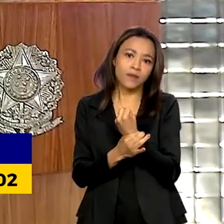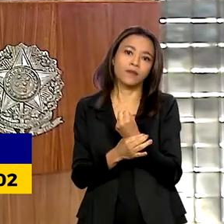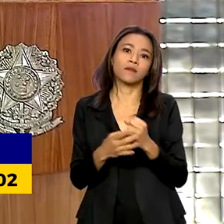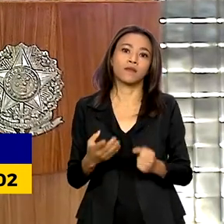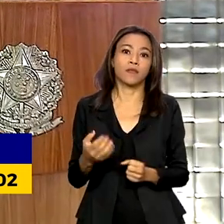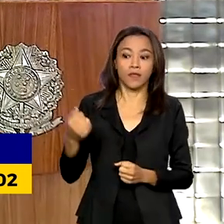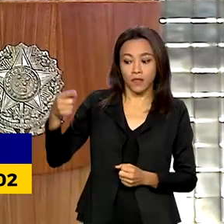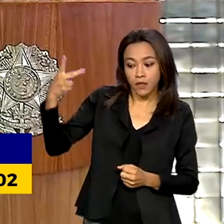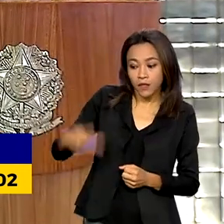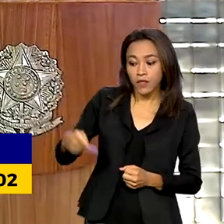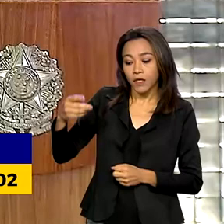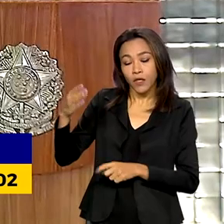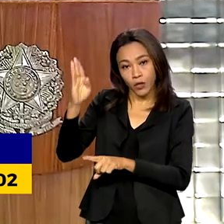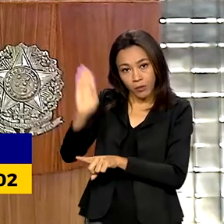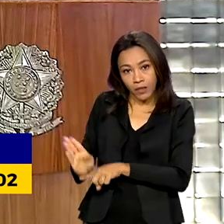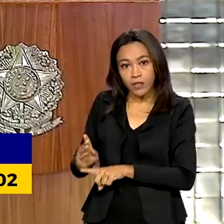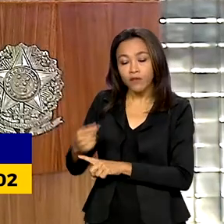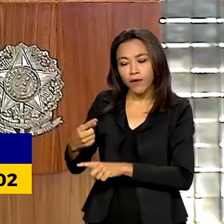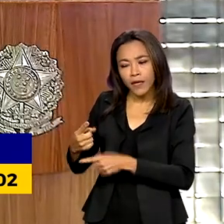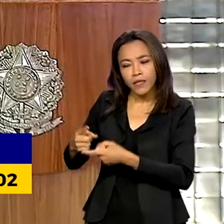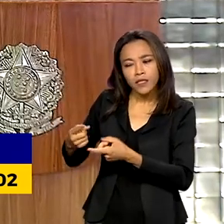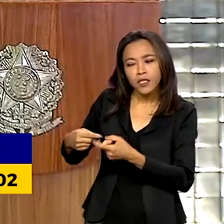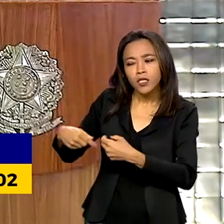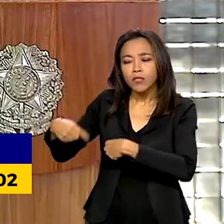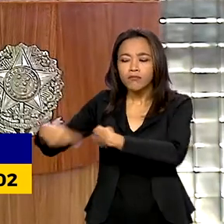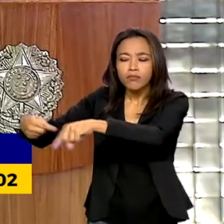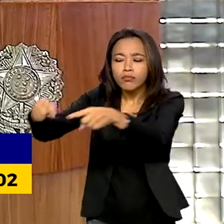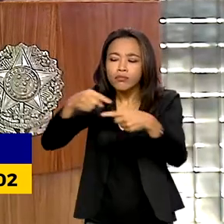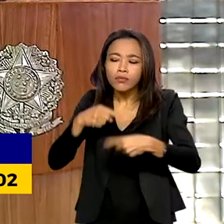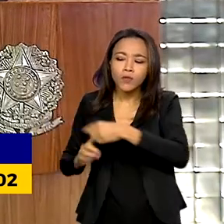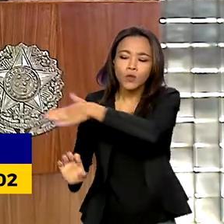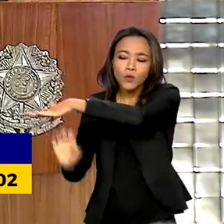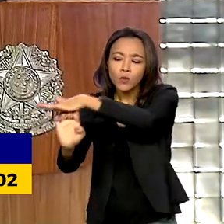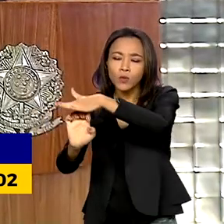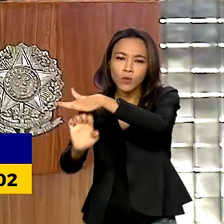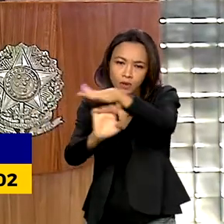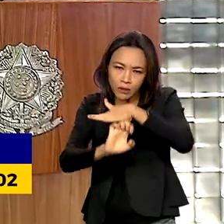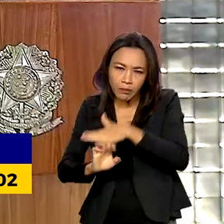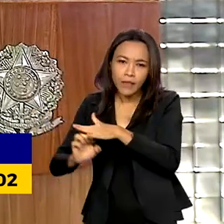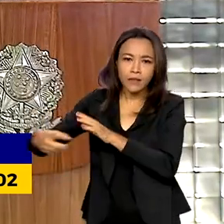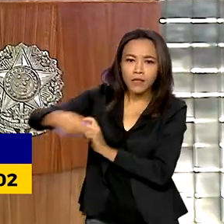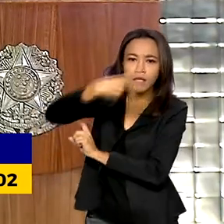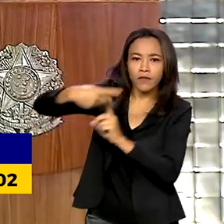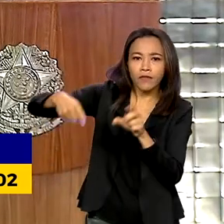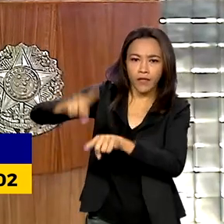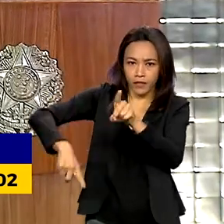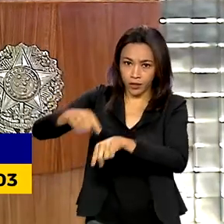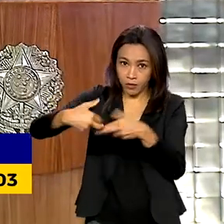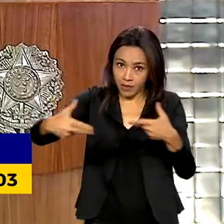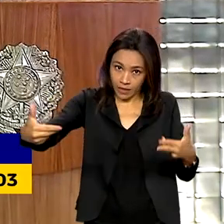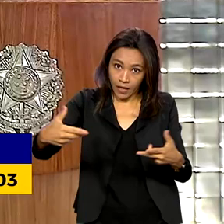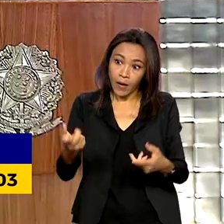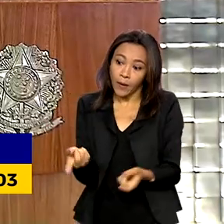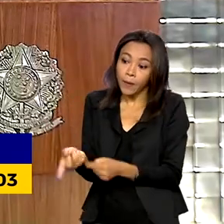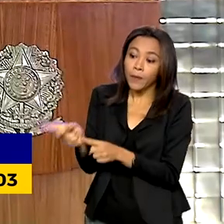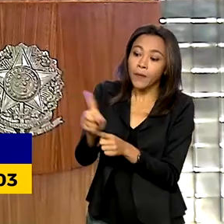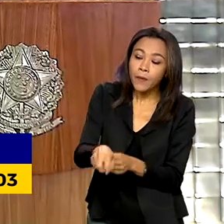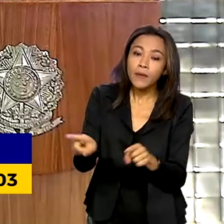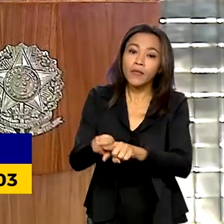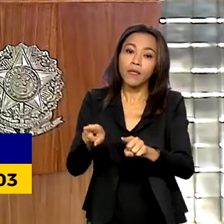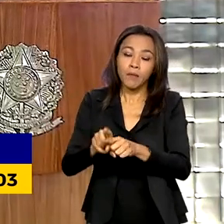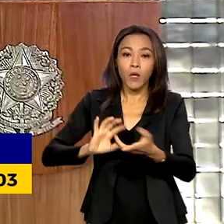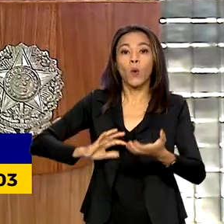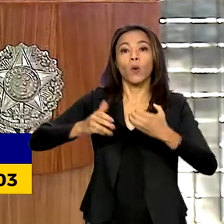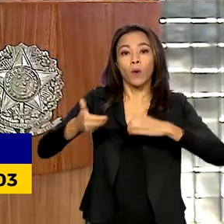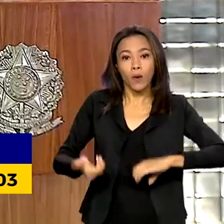vai discutir com os empresários brasileiros que exportam. Con los empresarios brasileños que exportan hacia Argentina. O Congresso Nacional Brasileiro.